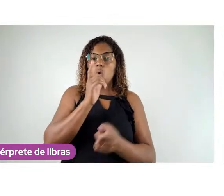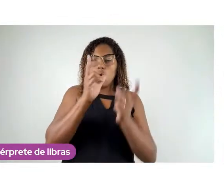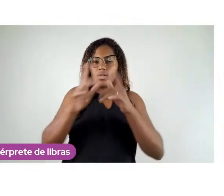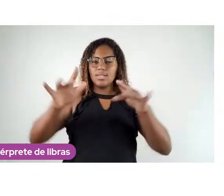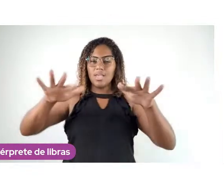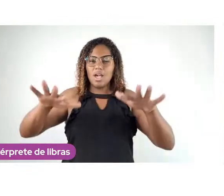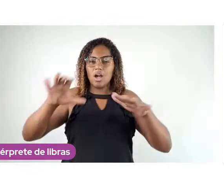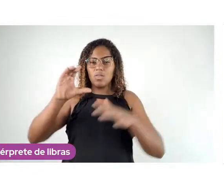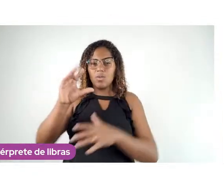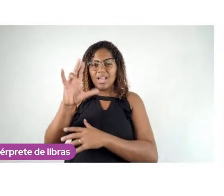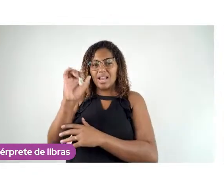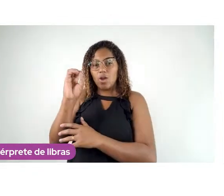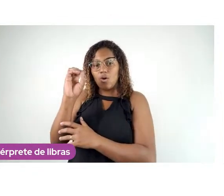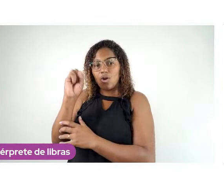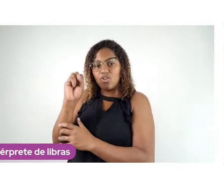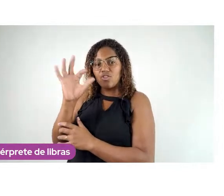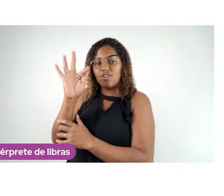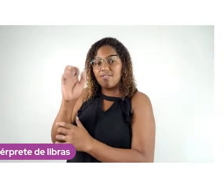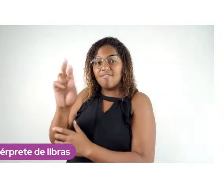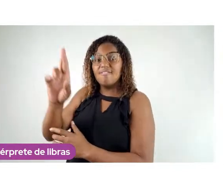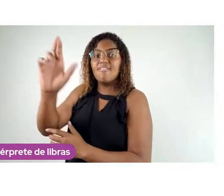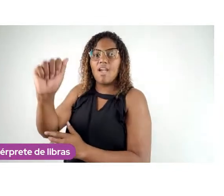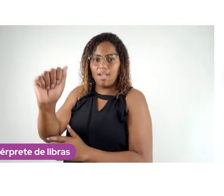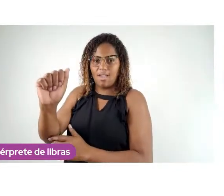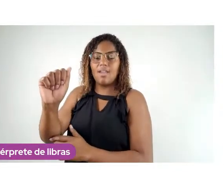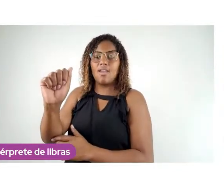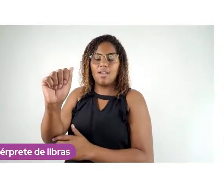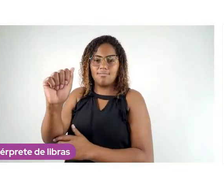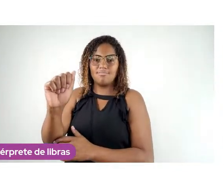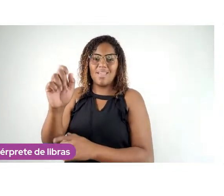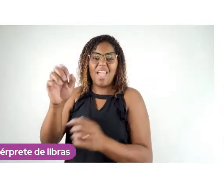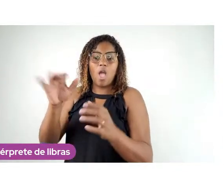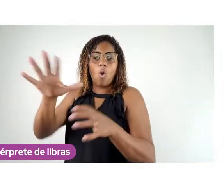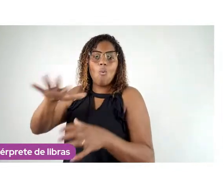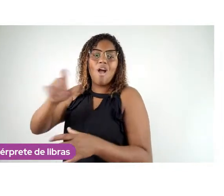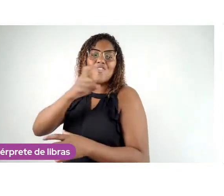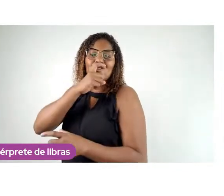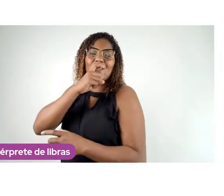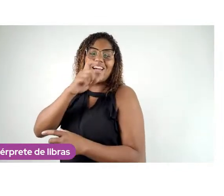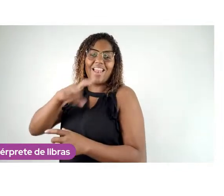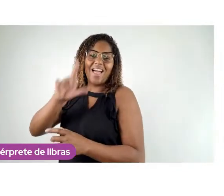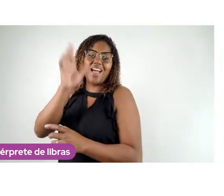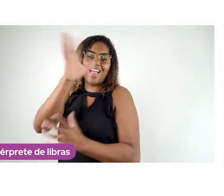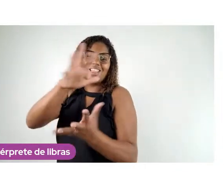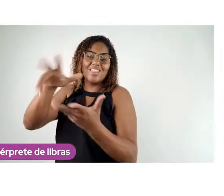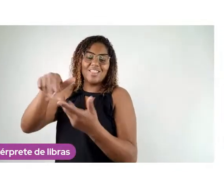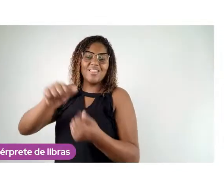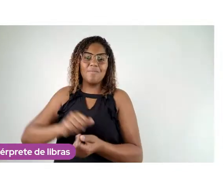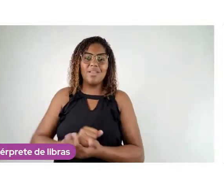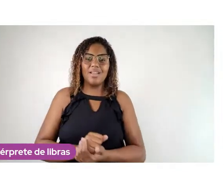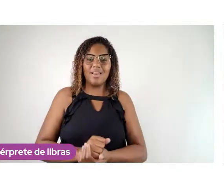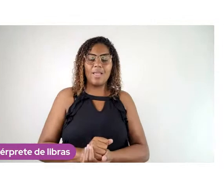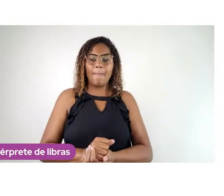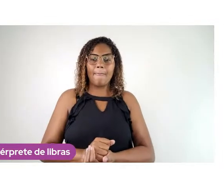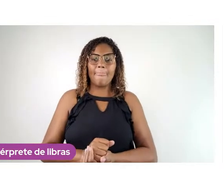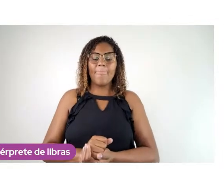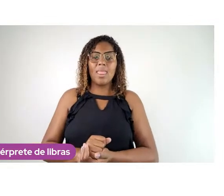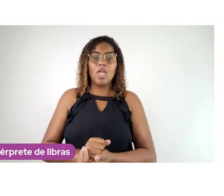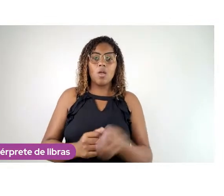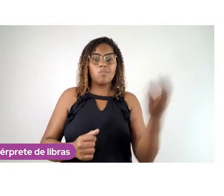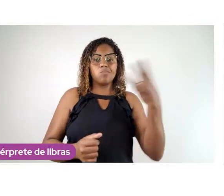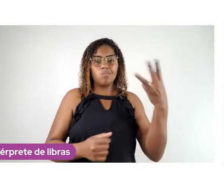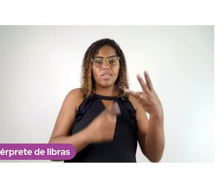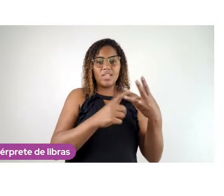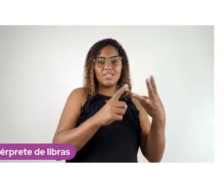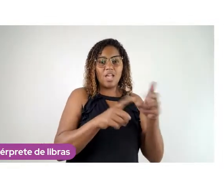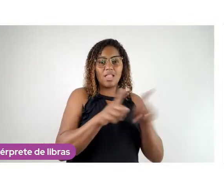criosfera, lembrando, é a parte gelada do planeta, nos polos e nas altas montanhas, né? E um terceiro relatório, também lançado